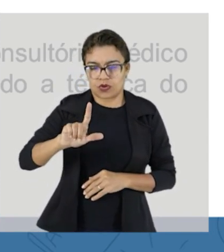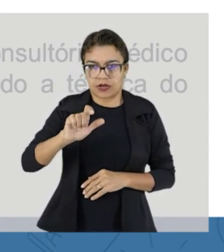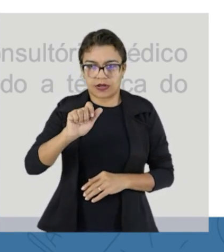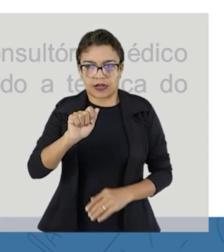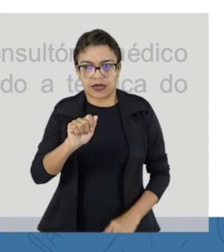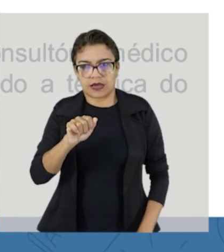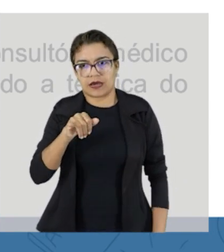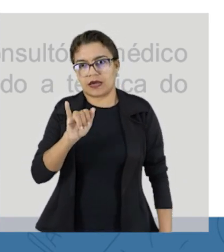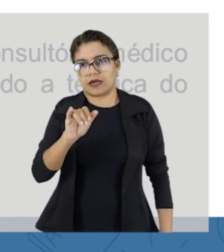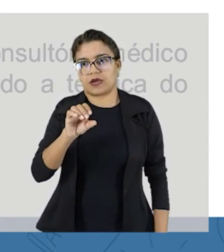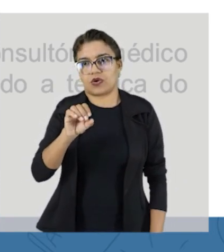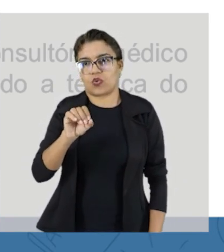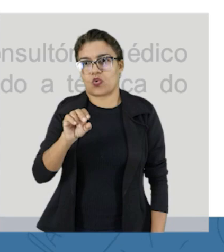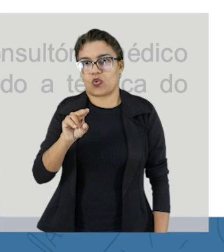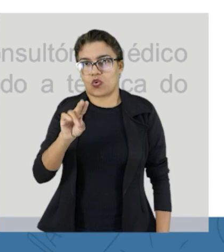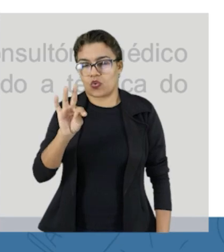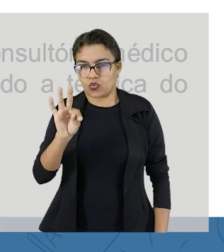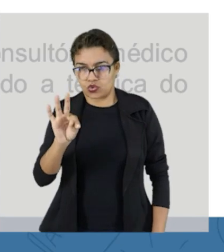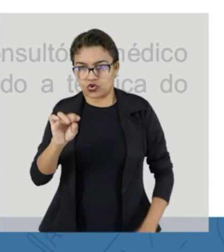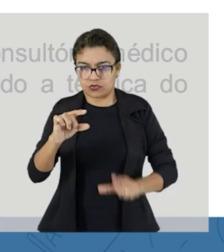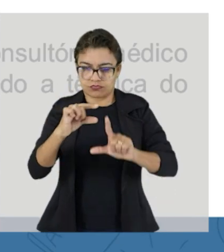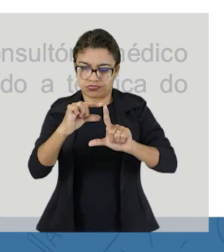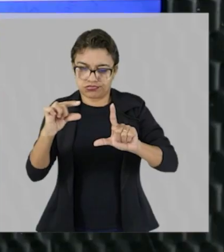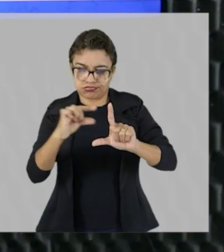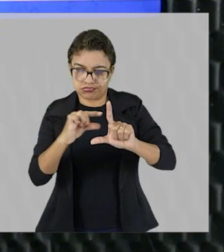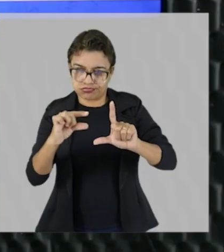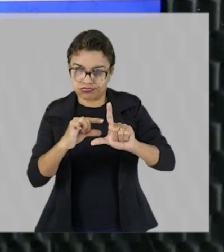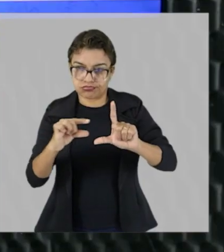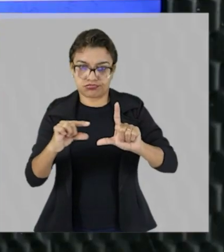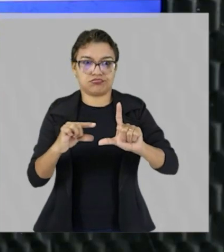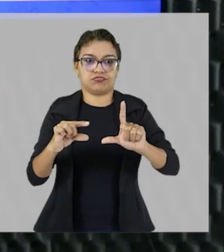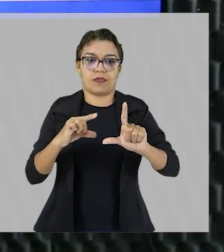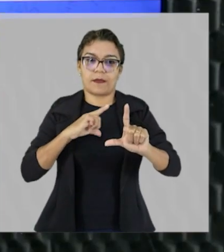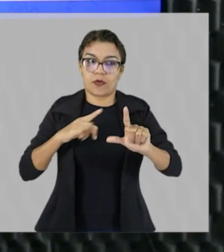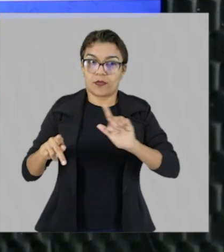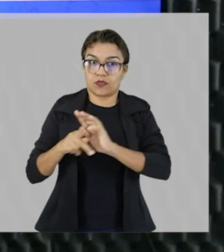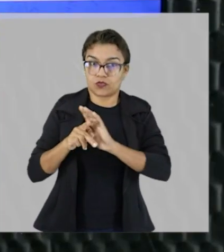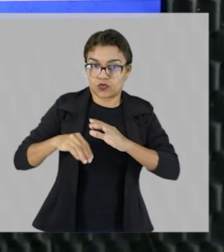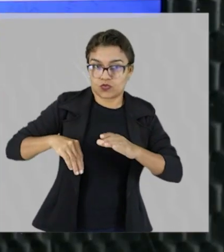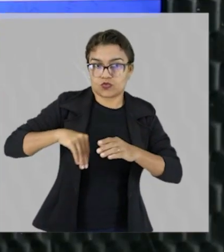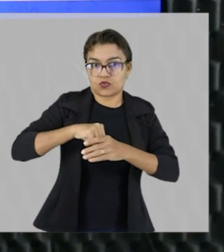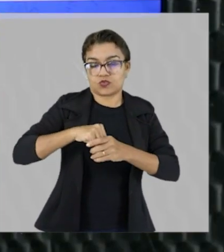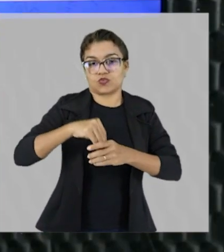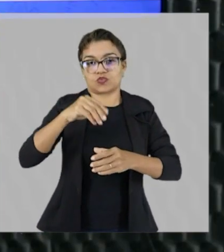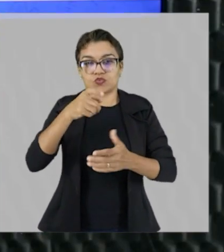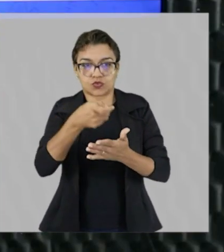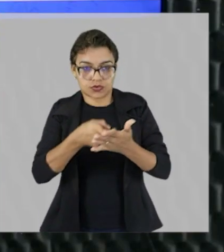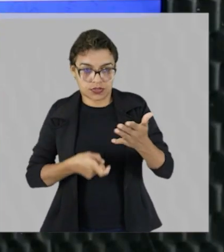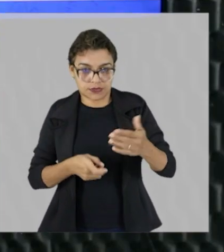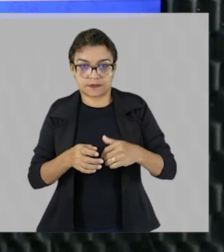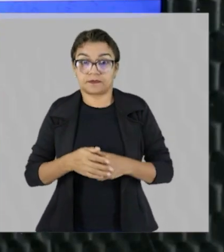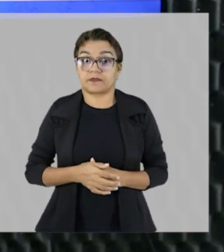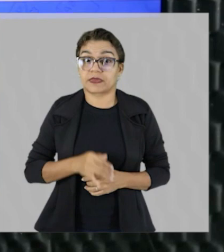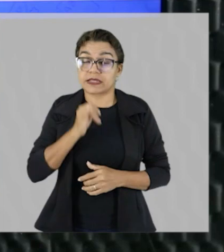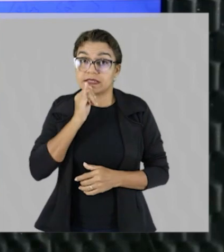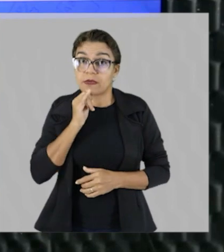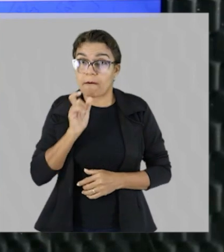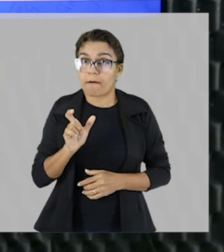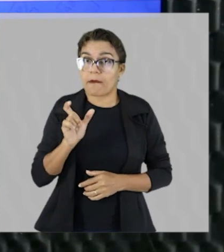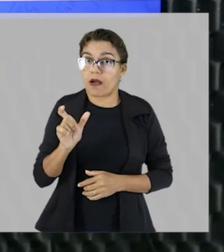subtítulo, acabei de falar sobre isso. Cognatos, falsos cognatos. Gente, os falsos cognatos, eles